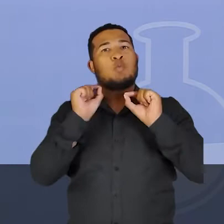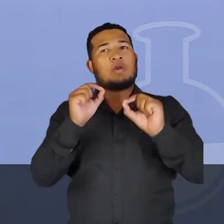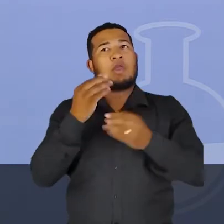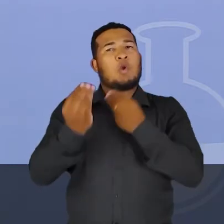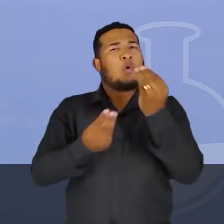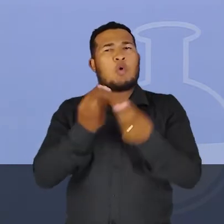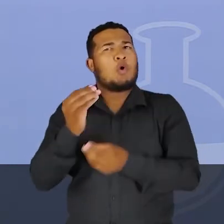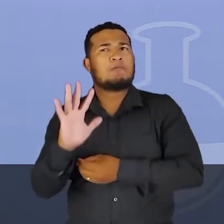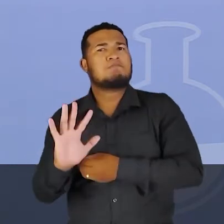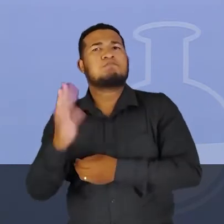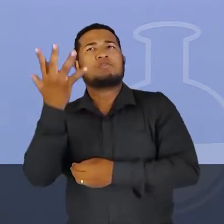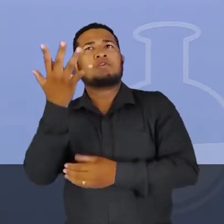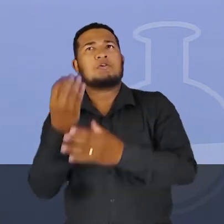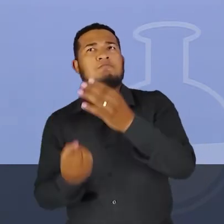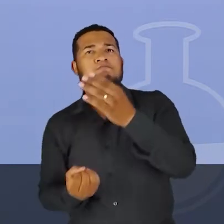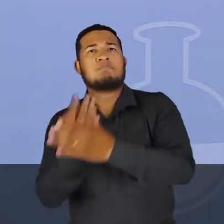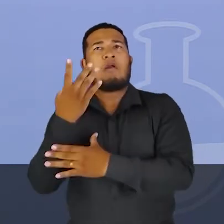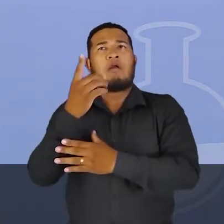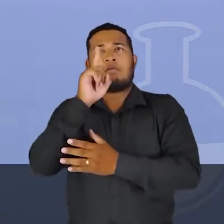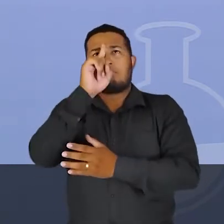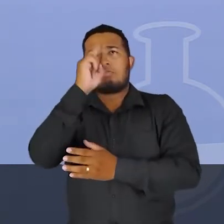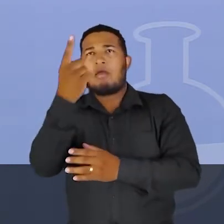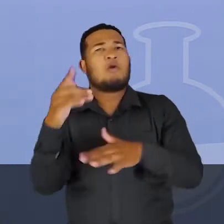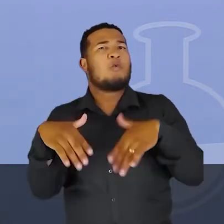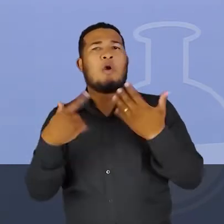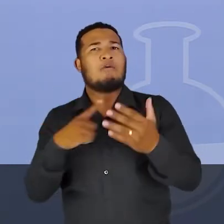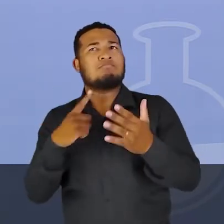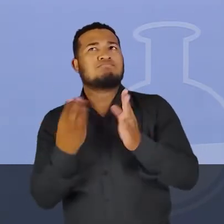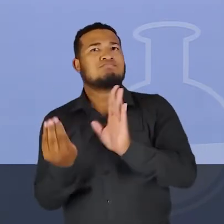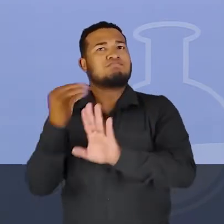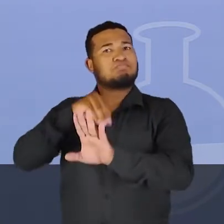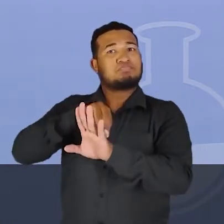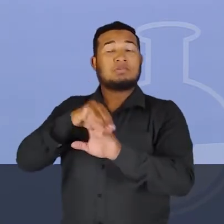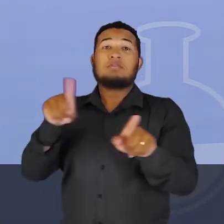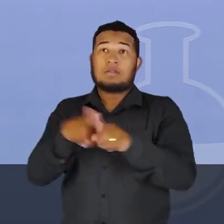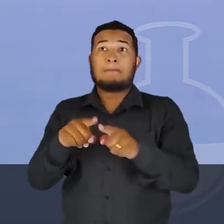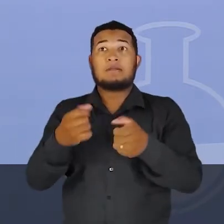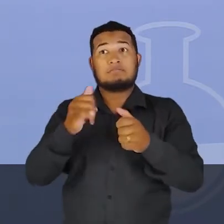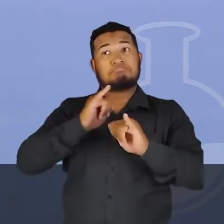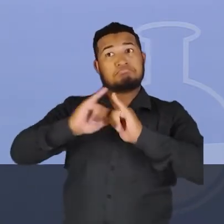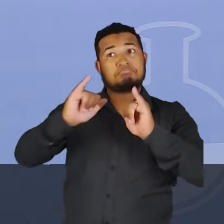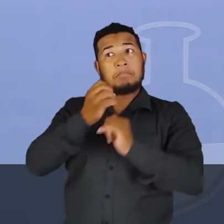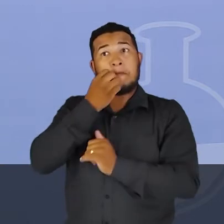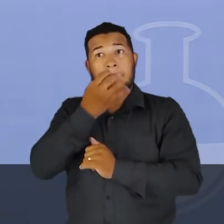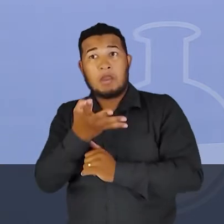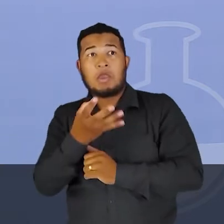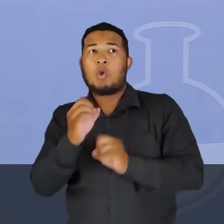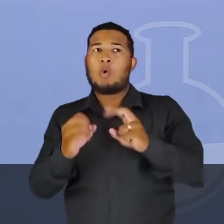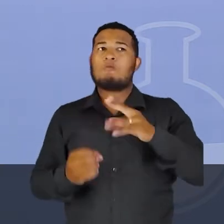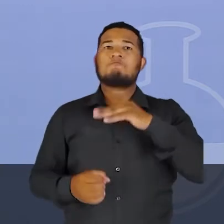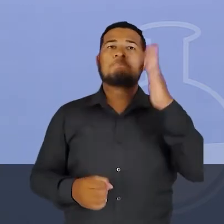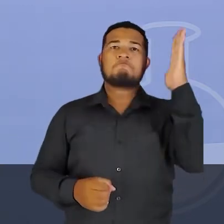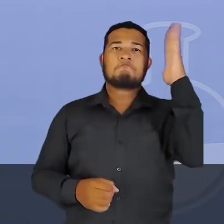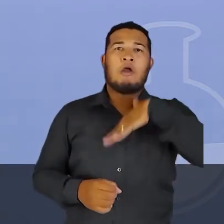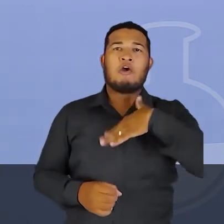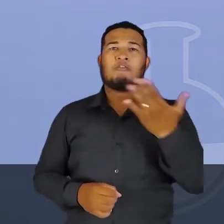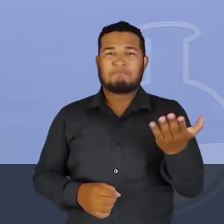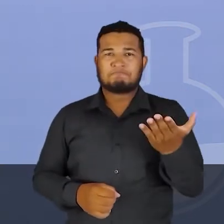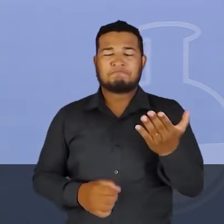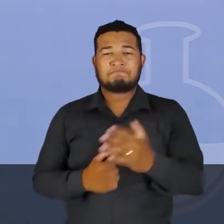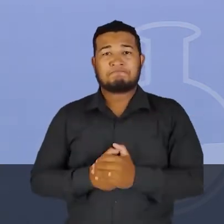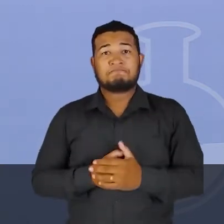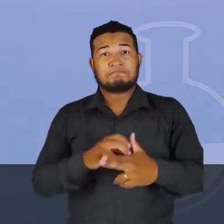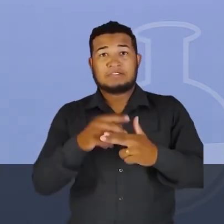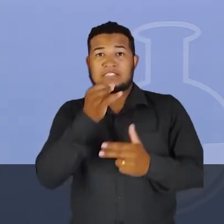como que foi, o que surgiu, que ideia está por detrás, até para você falar bem ou mal do movimento, não é verdade? Então, quando a gente está falando aqui